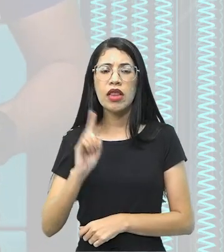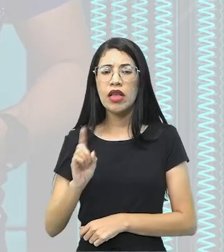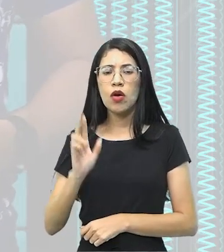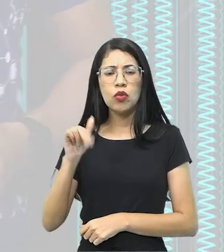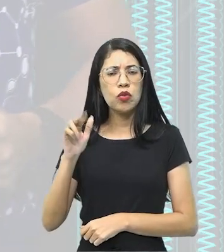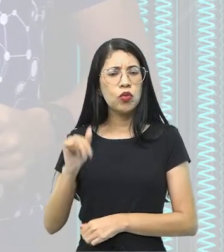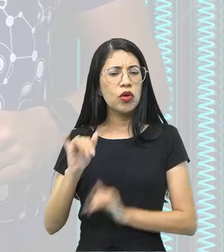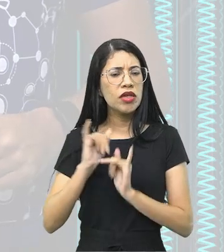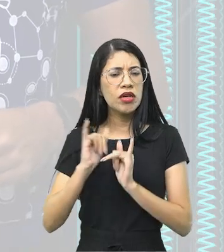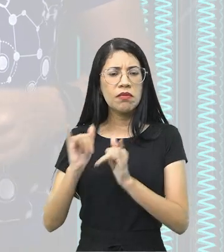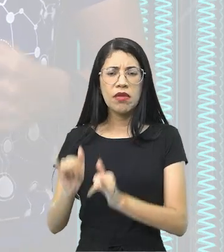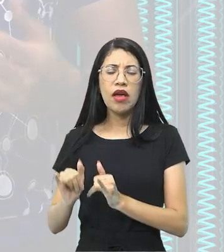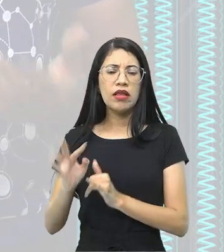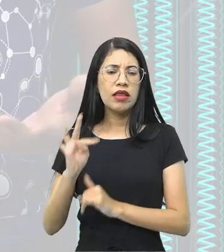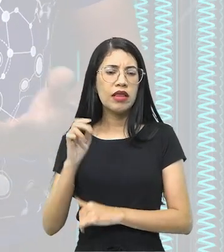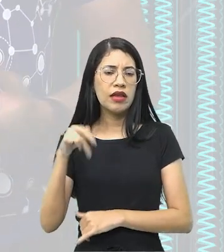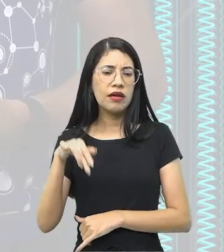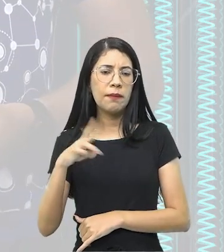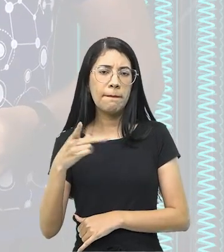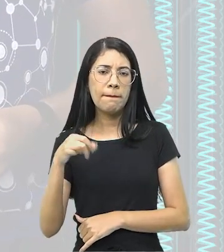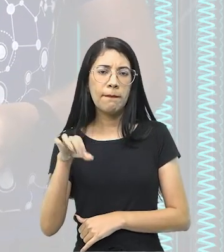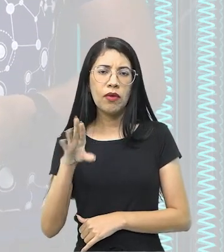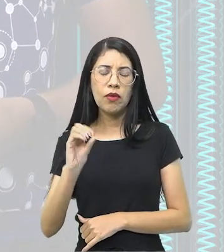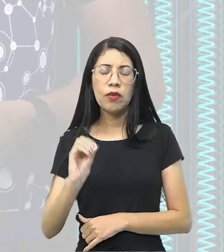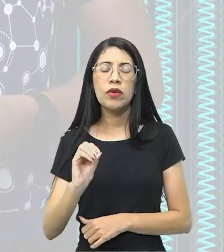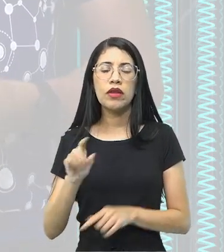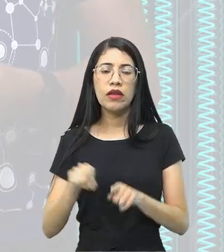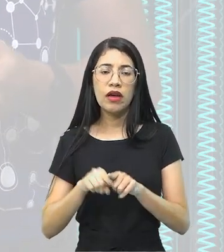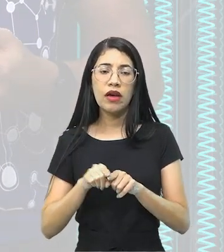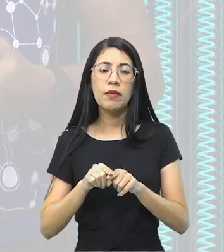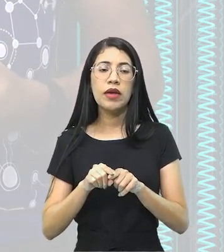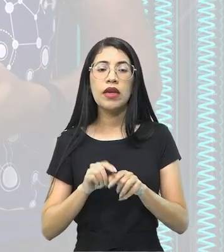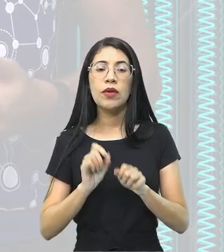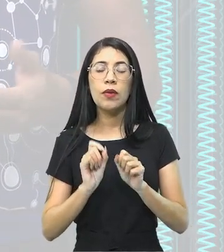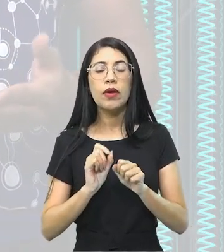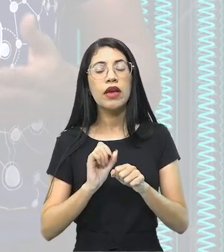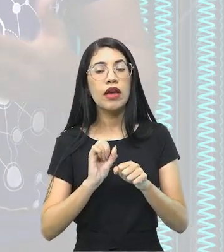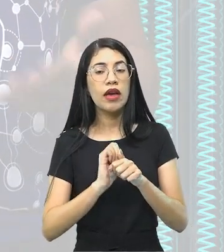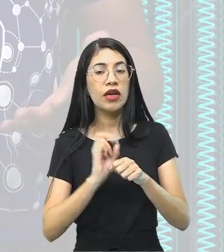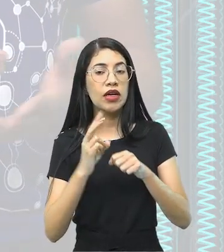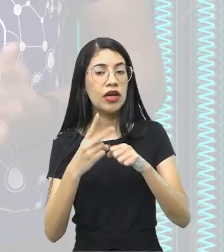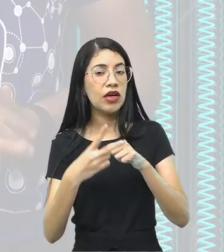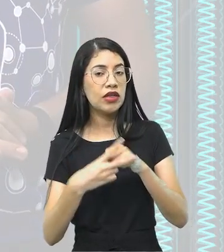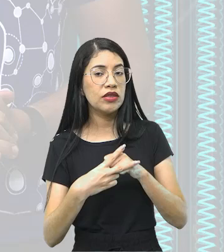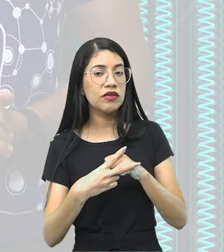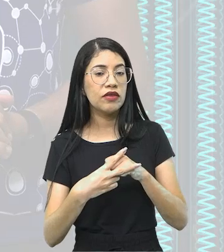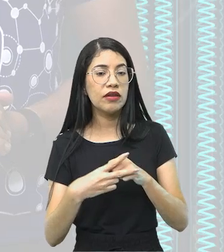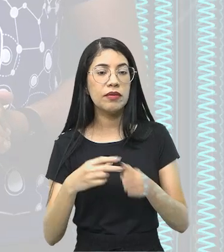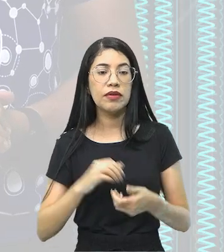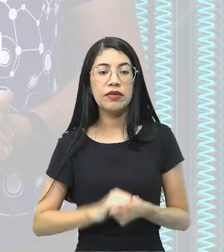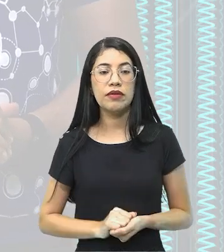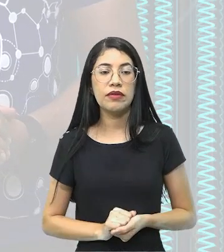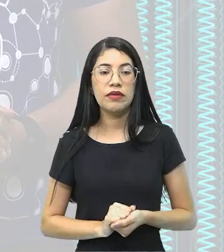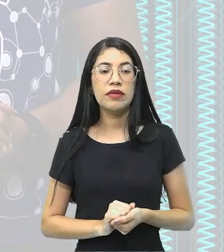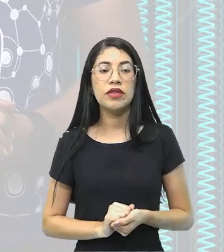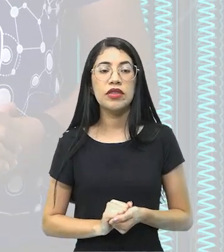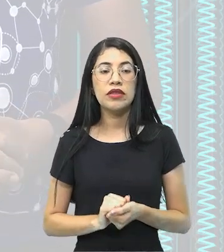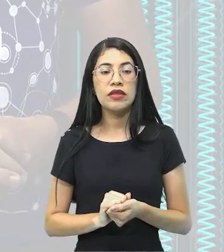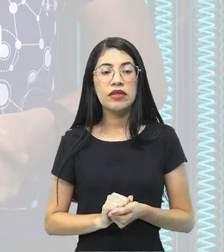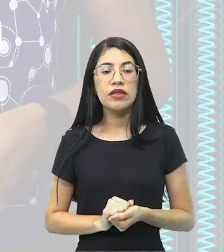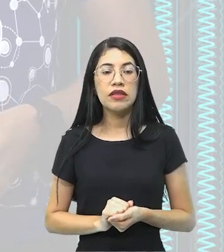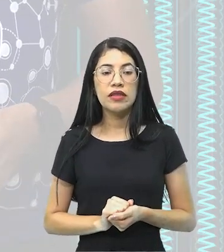nunca, jamais e tampouco são adjetivos que dão ideia, né, de negação,